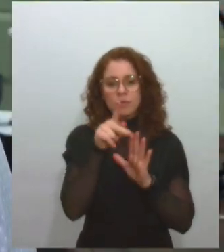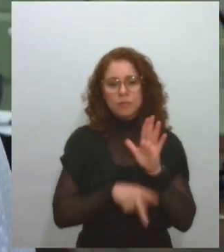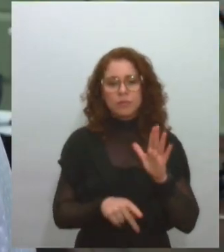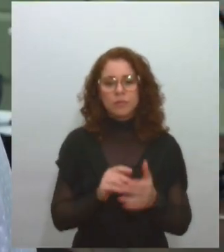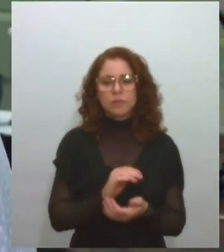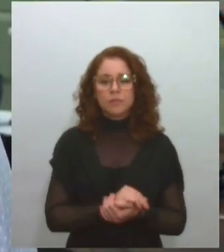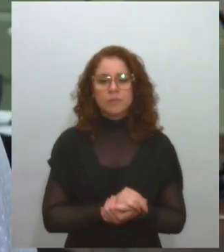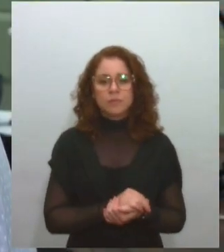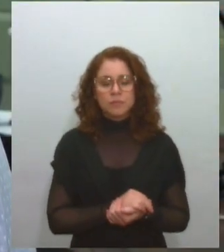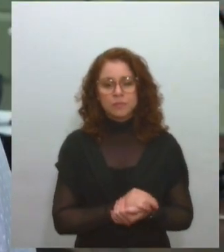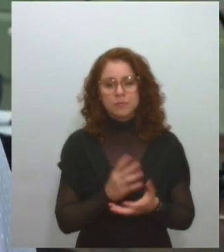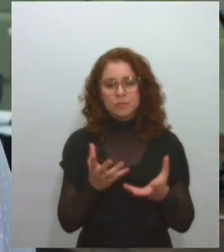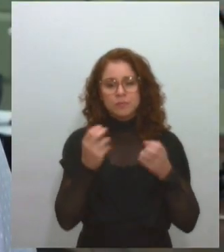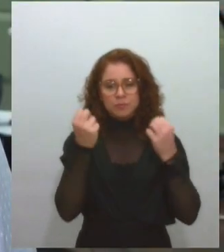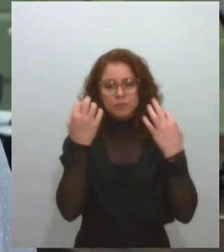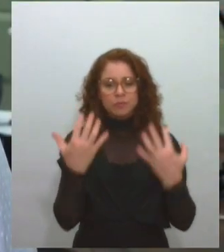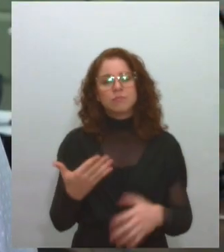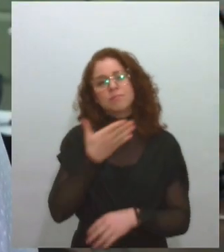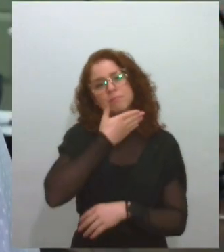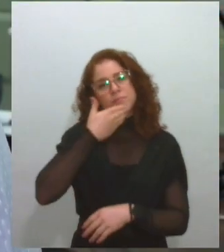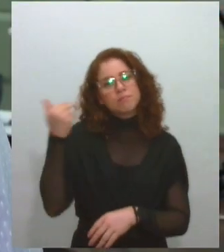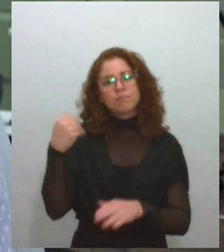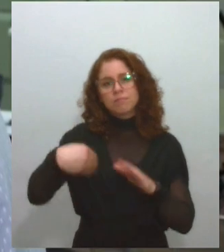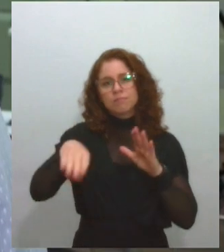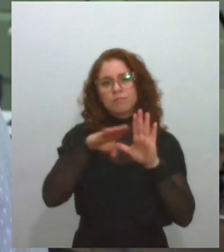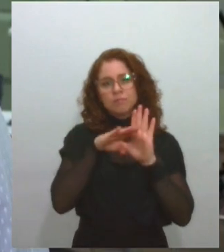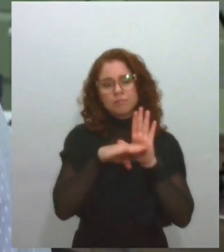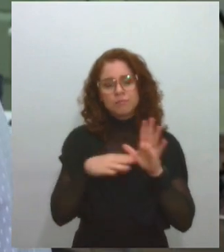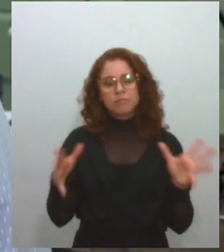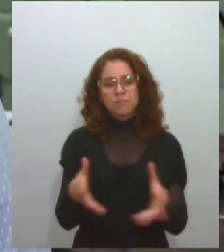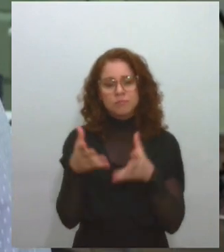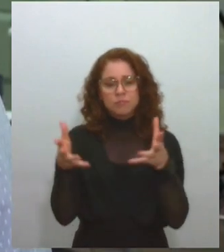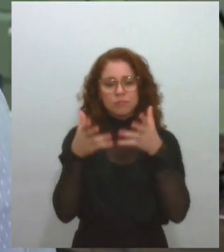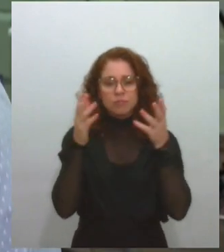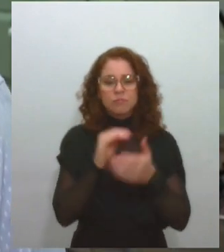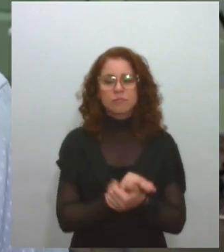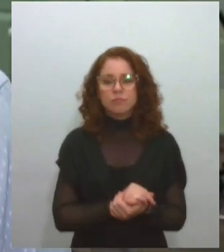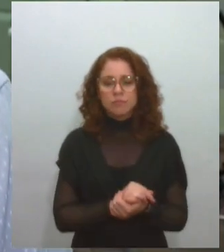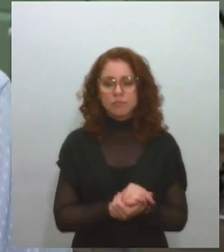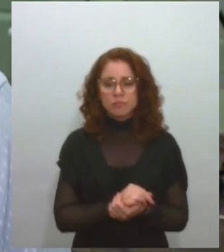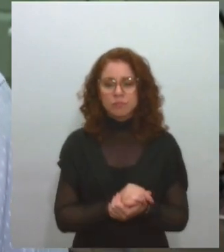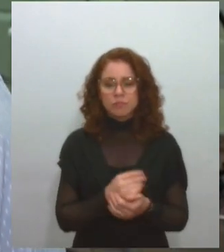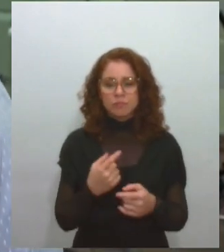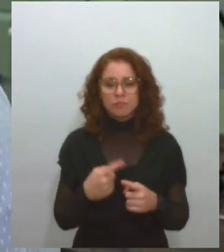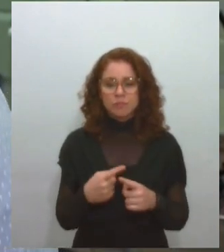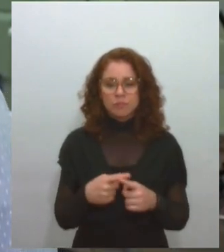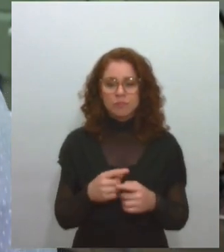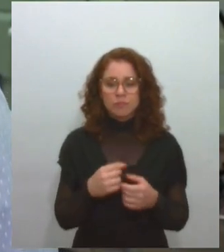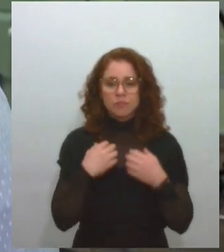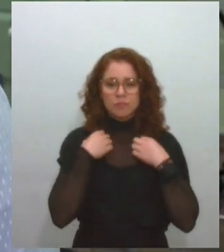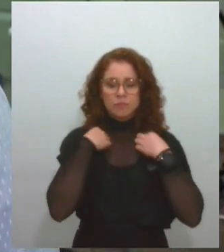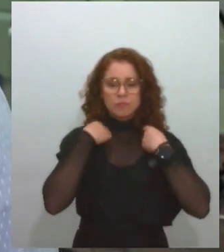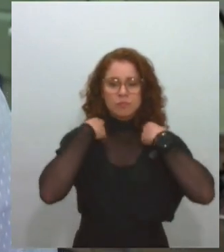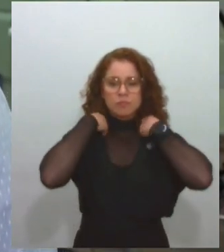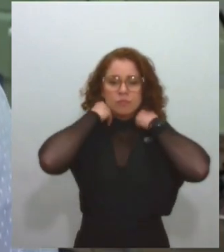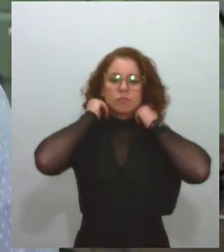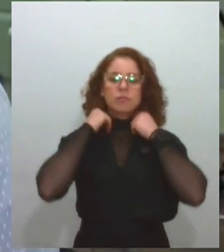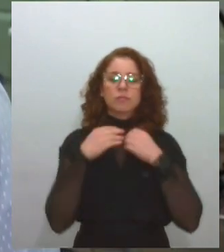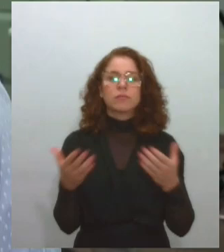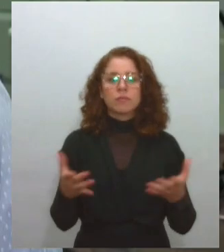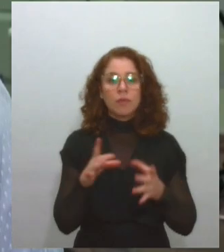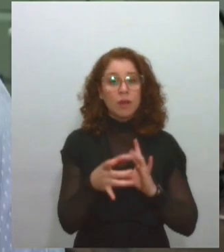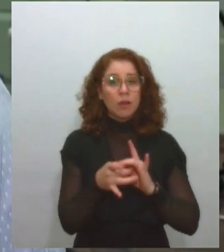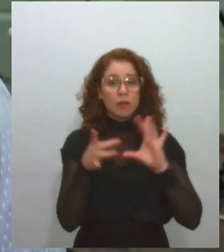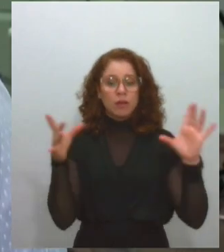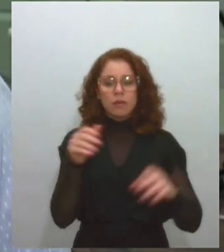melhores projetos que a escola vem promovendo, porque permite, né, aos alunos, né, a quem visita,